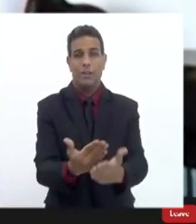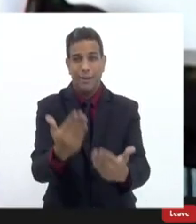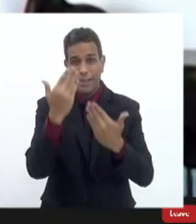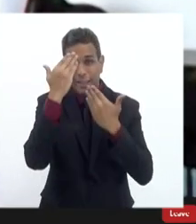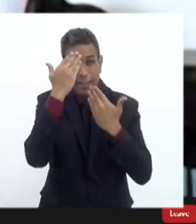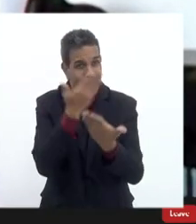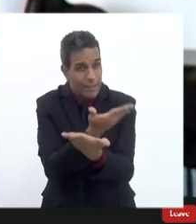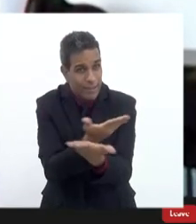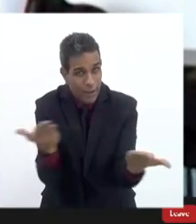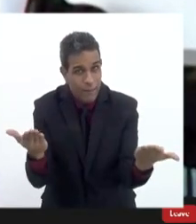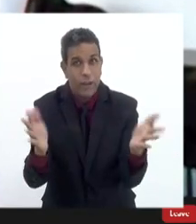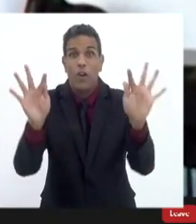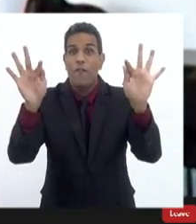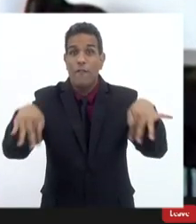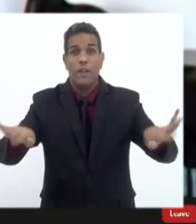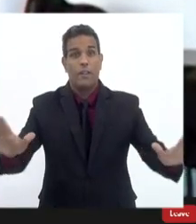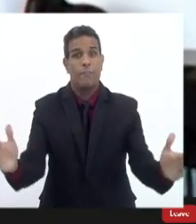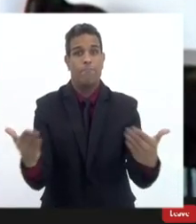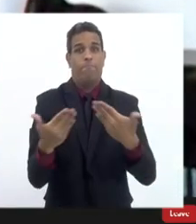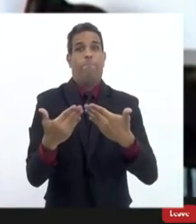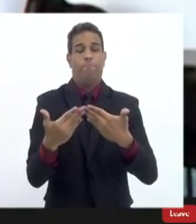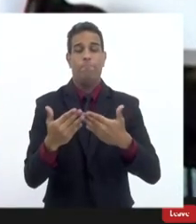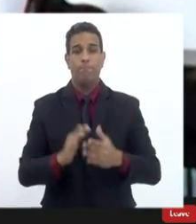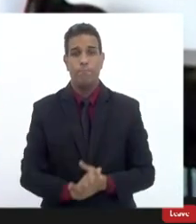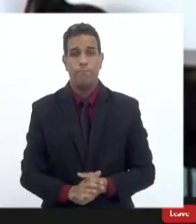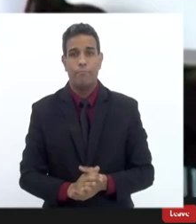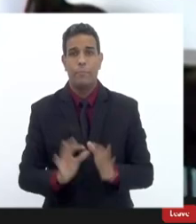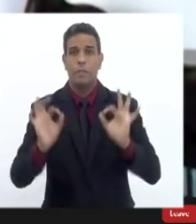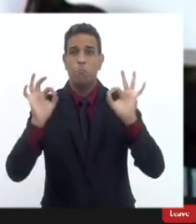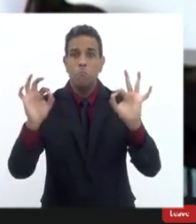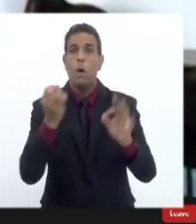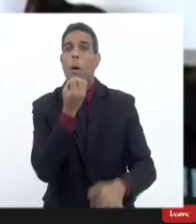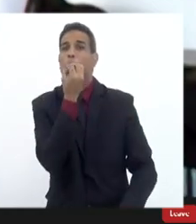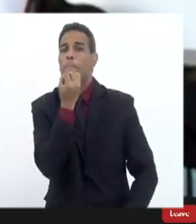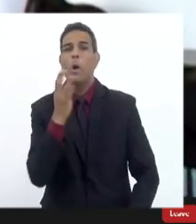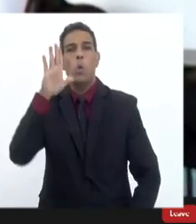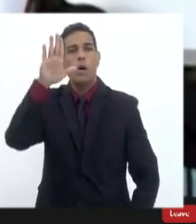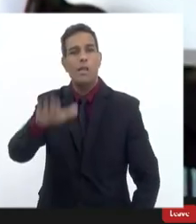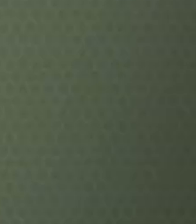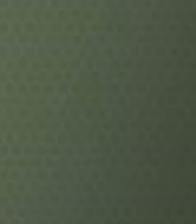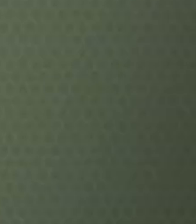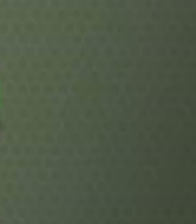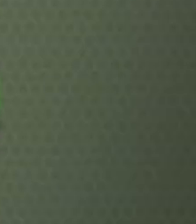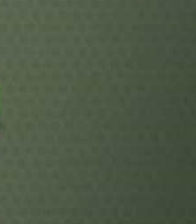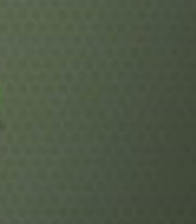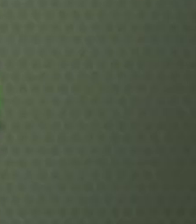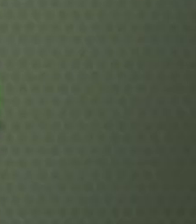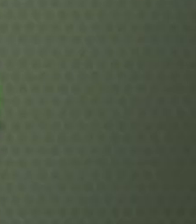agradeço, encerro a nossa audiência pública e desejo boa tarde a todas e todos.